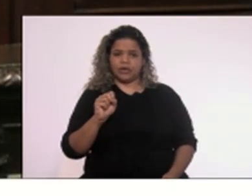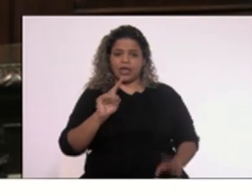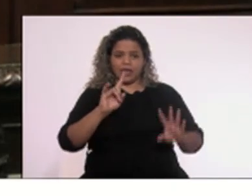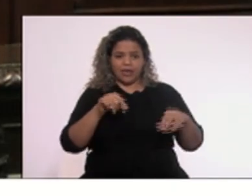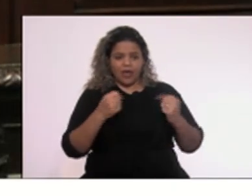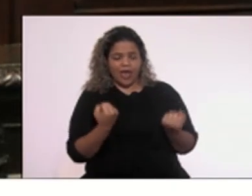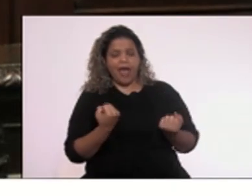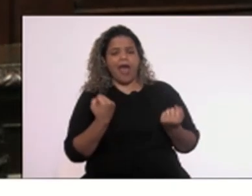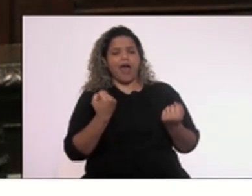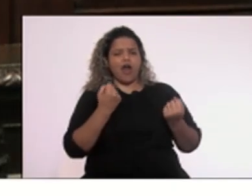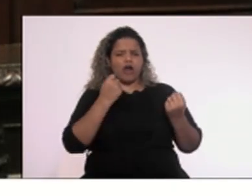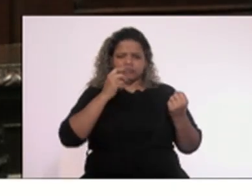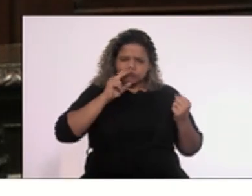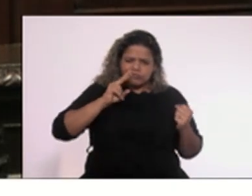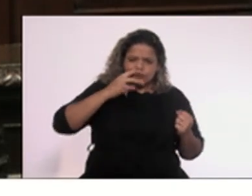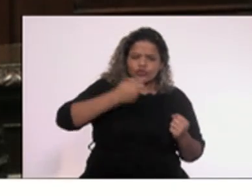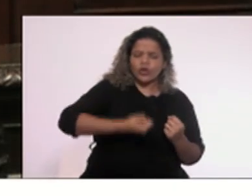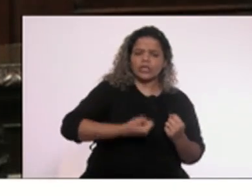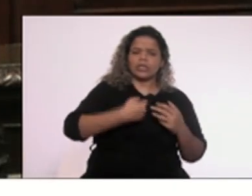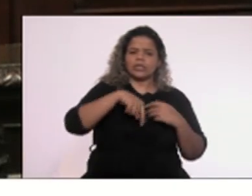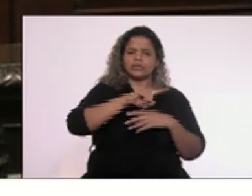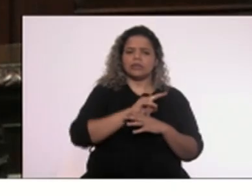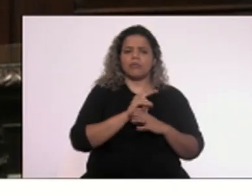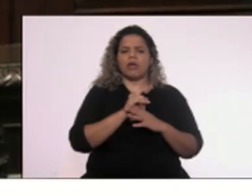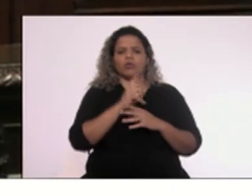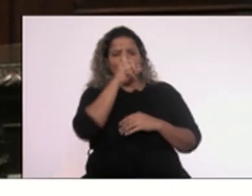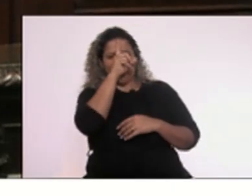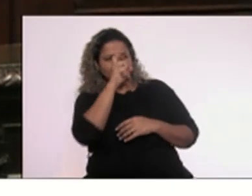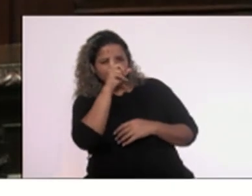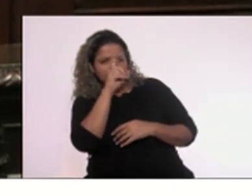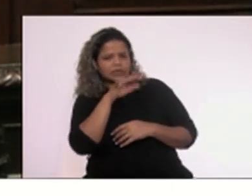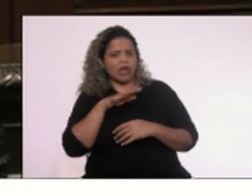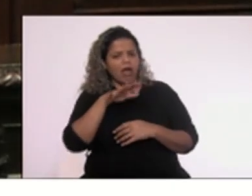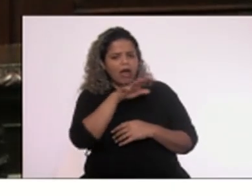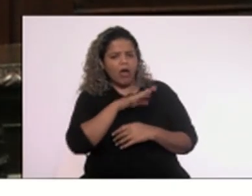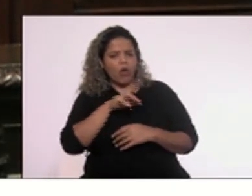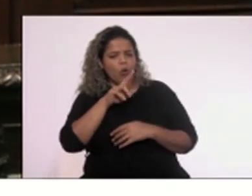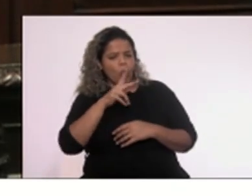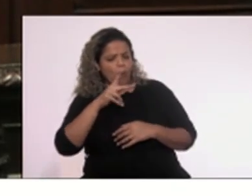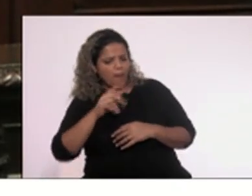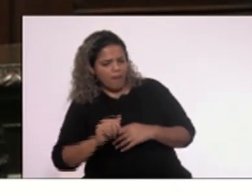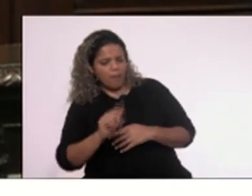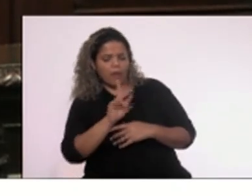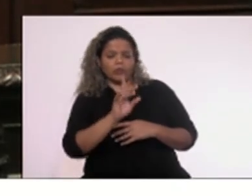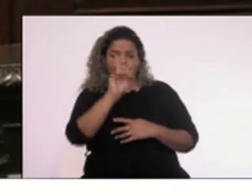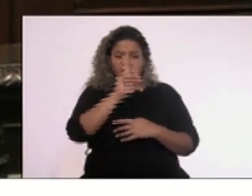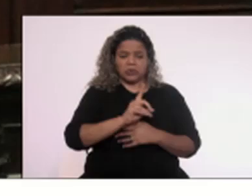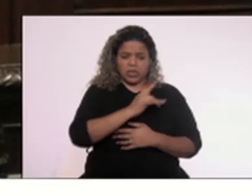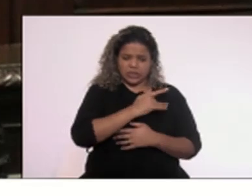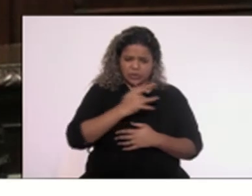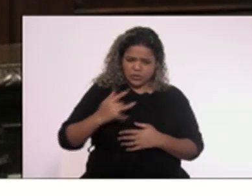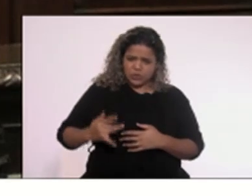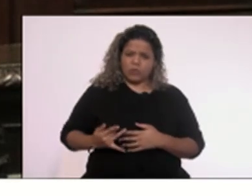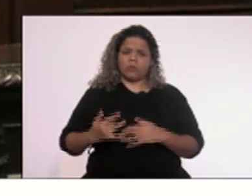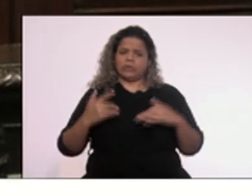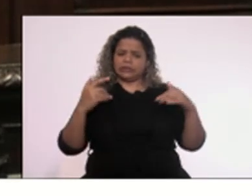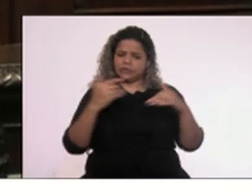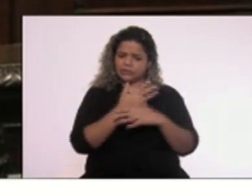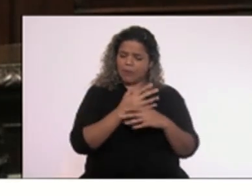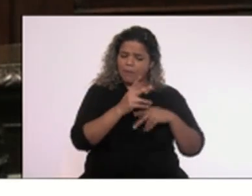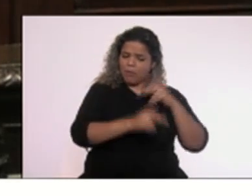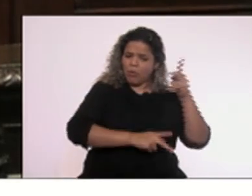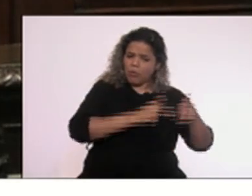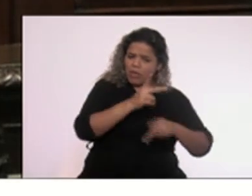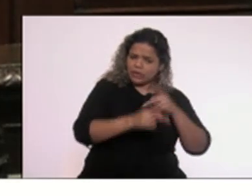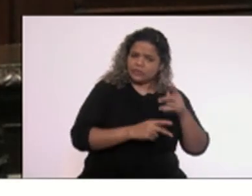pelo fortalecimento das nossas unidades públicas de saúde, a luta pelo direito à saúde do cidadão e da cidadã